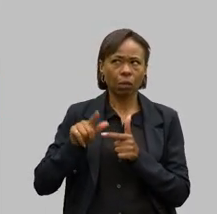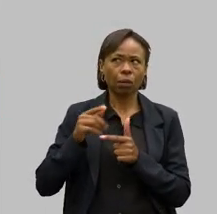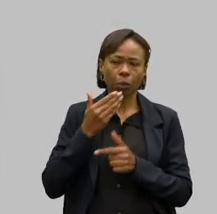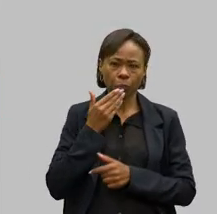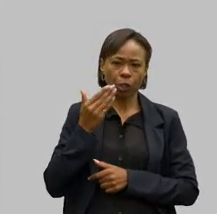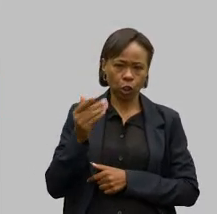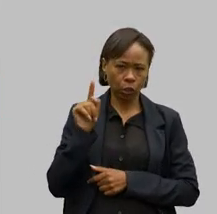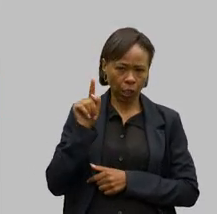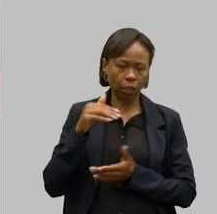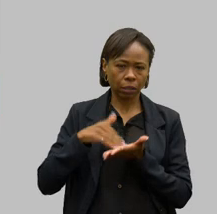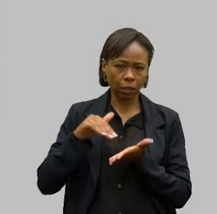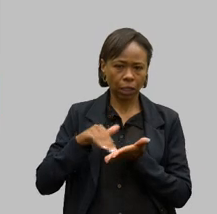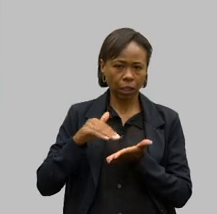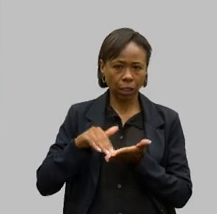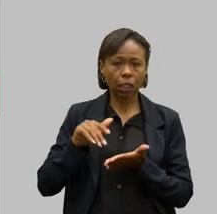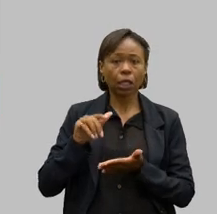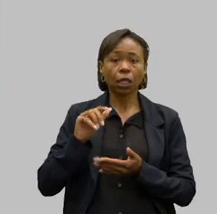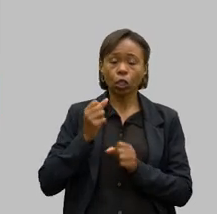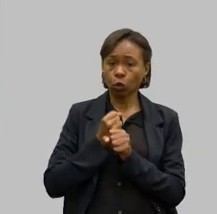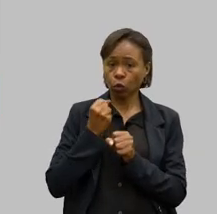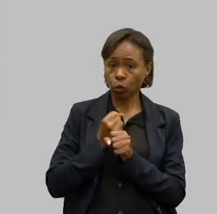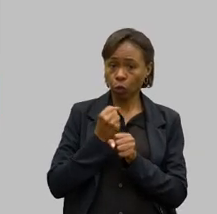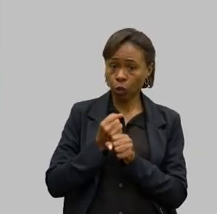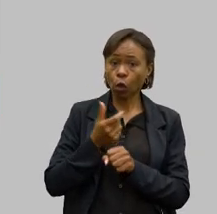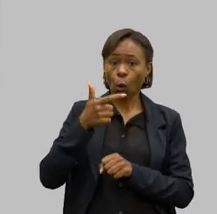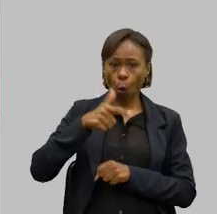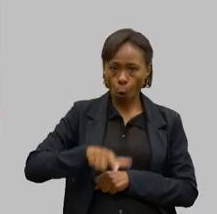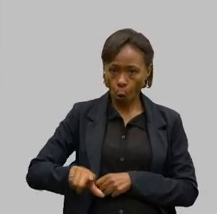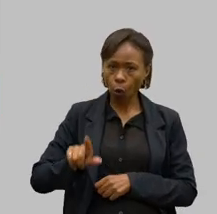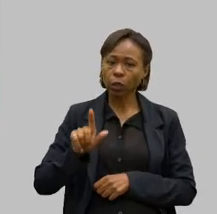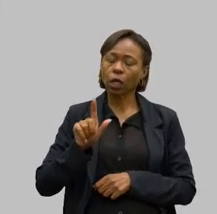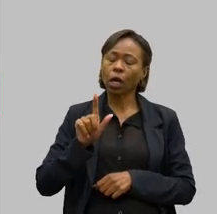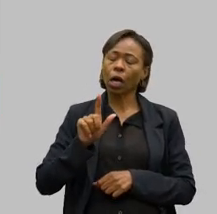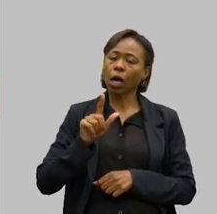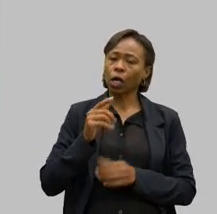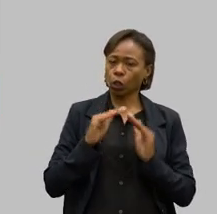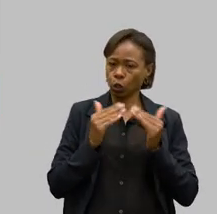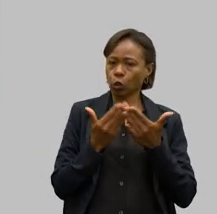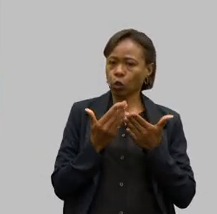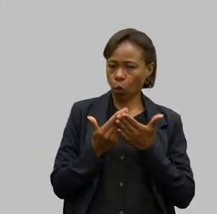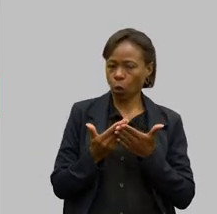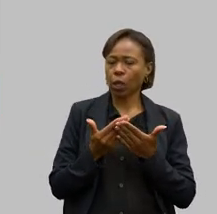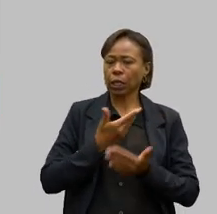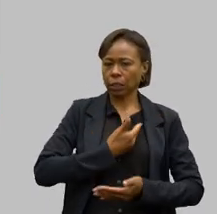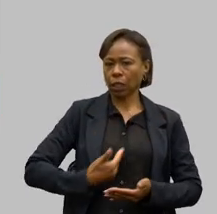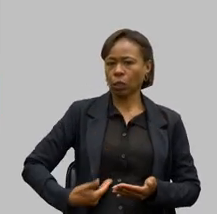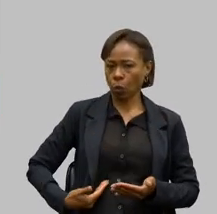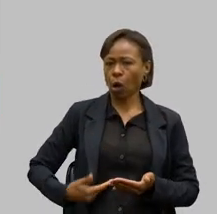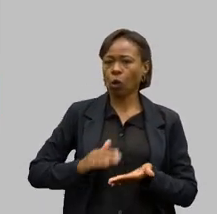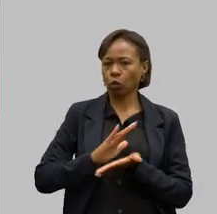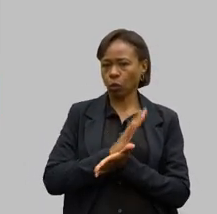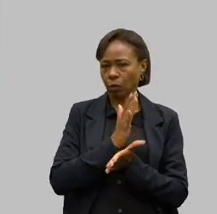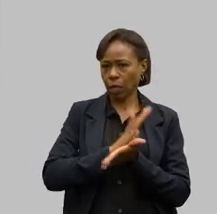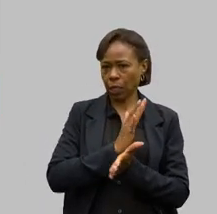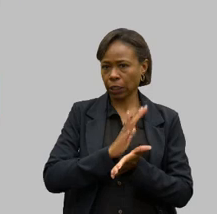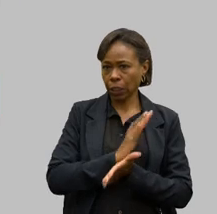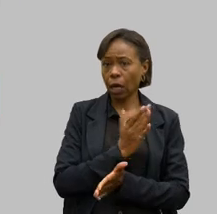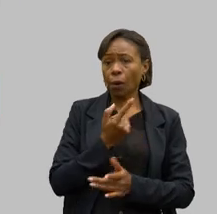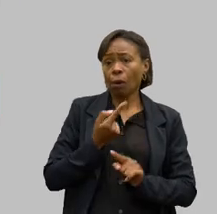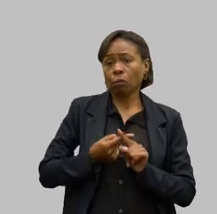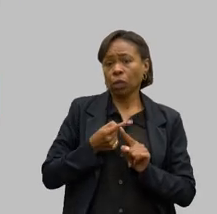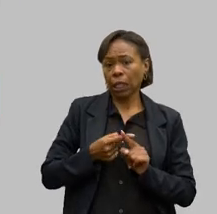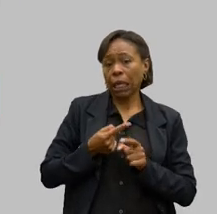construção de mais uma escola estadual no município de Araxá, porque a cidade cresceu muito nos últimos